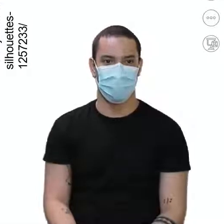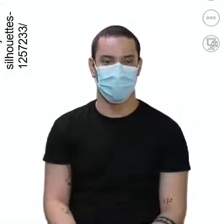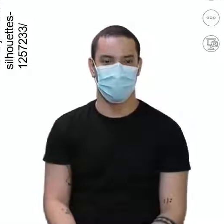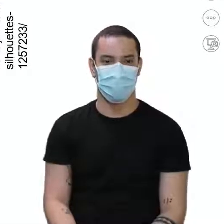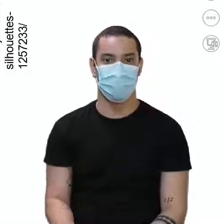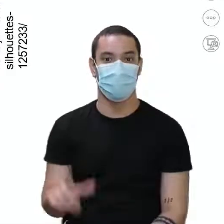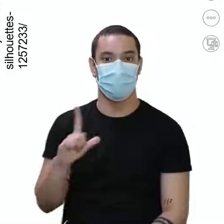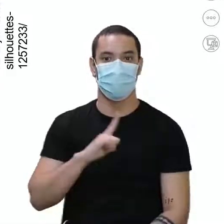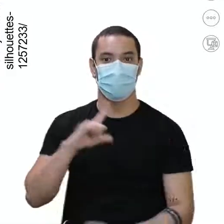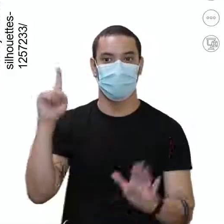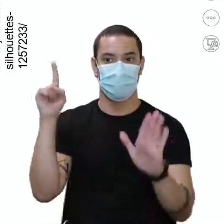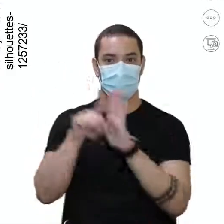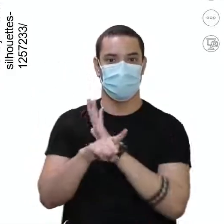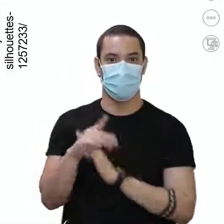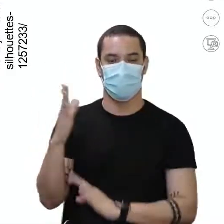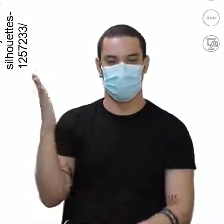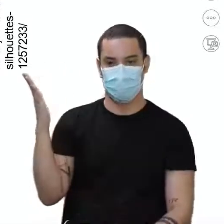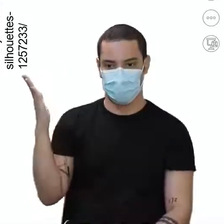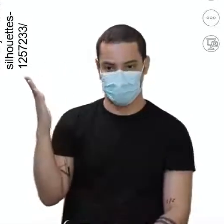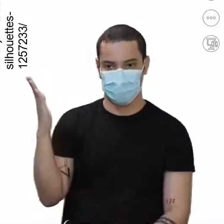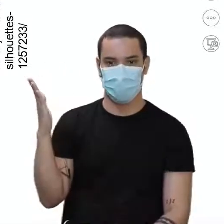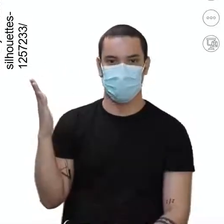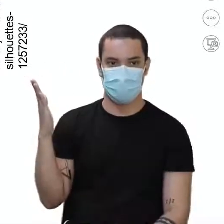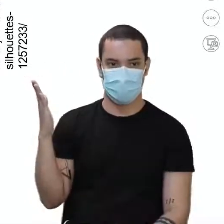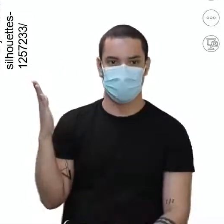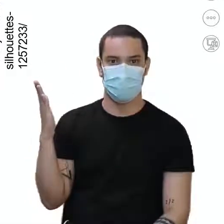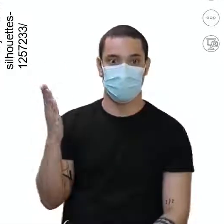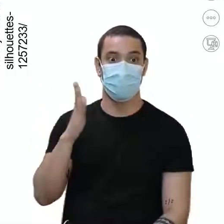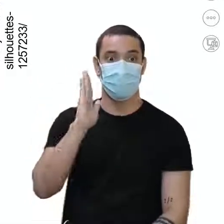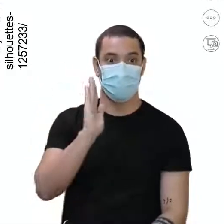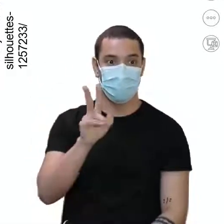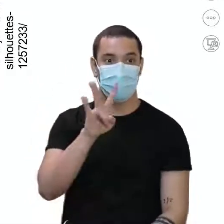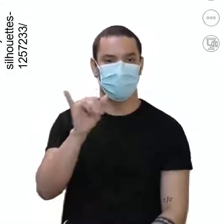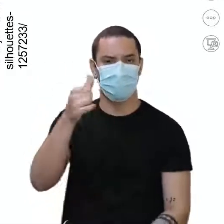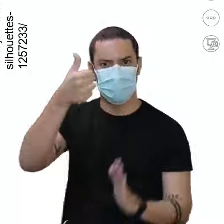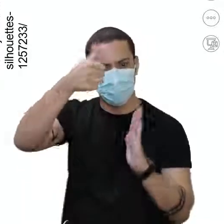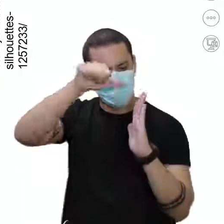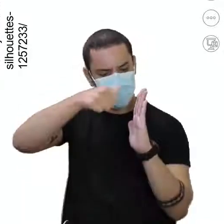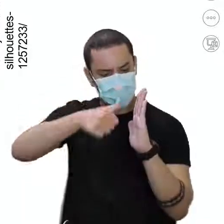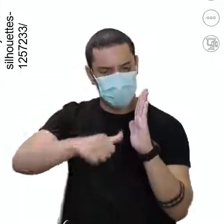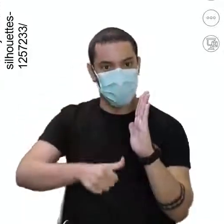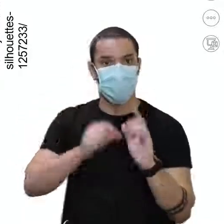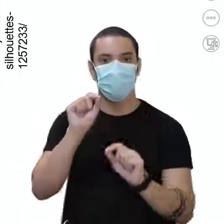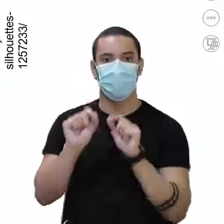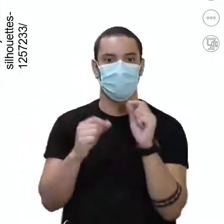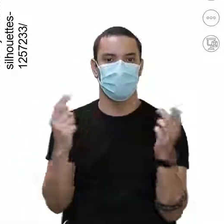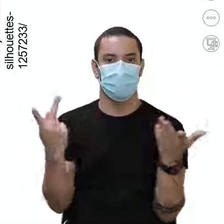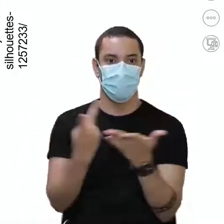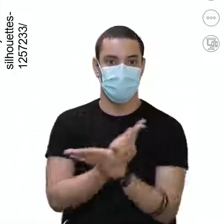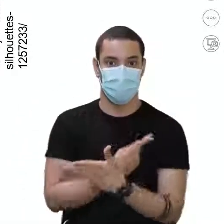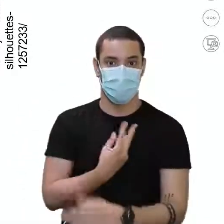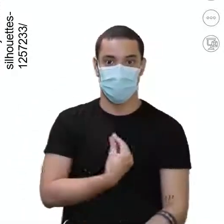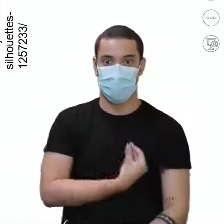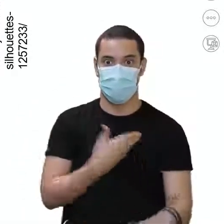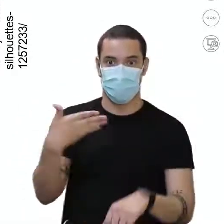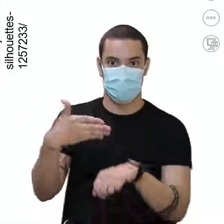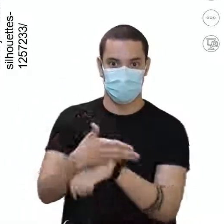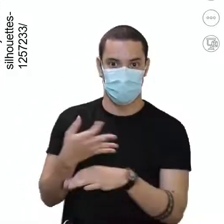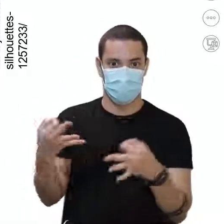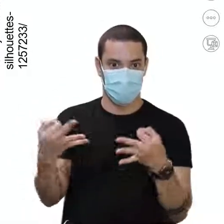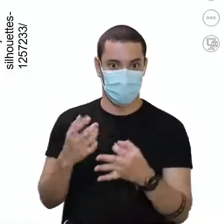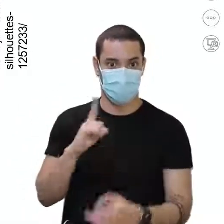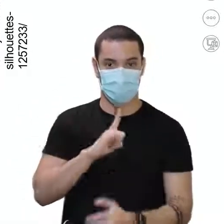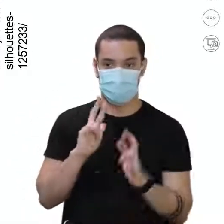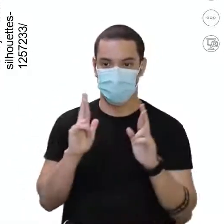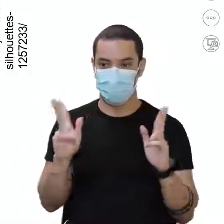temos essa pergunta que já vai verificando aí a estrutura do presente perfeito contínuo, tem uma